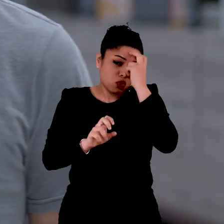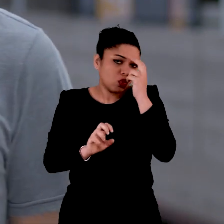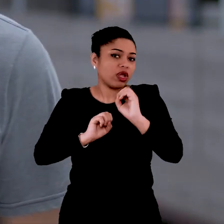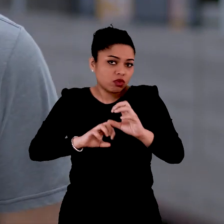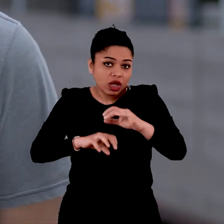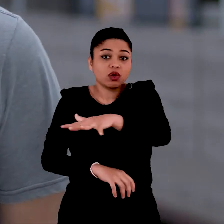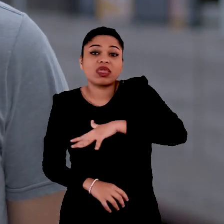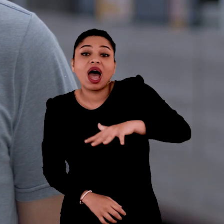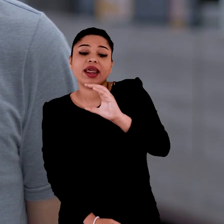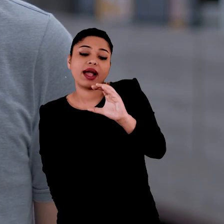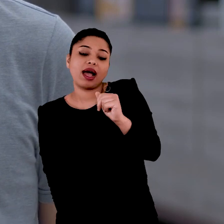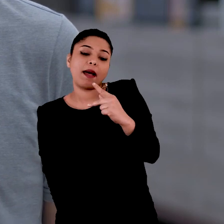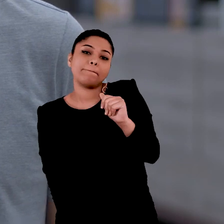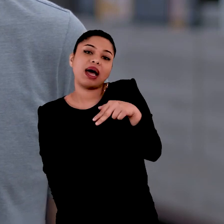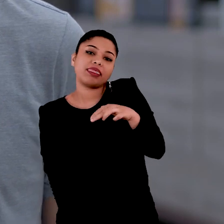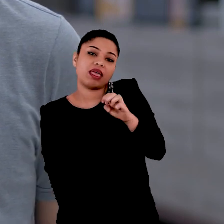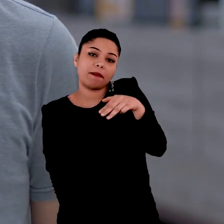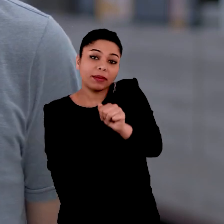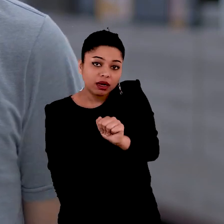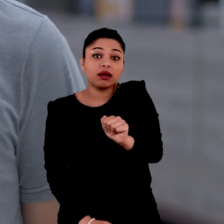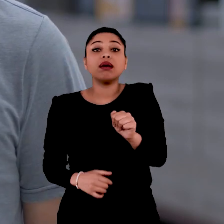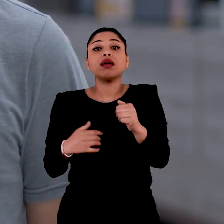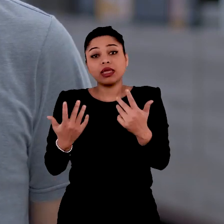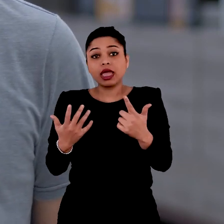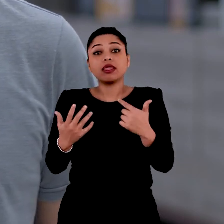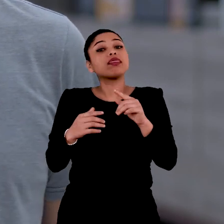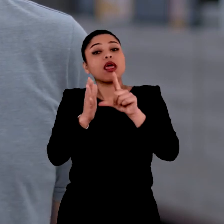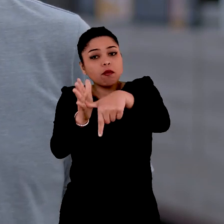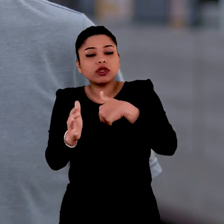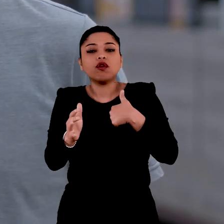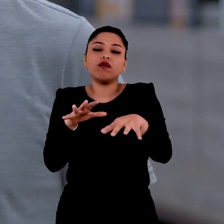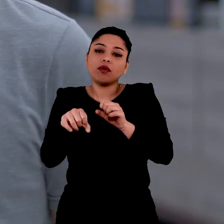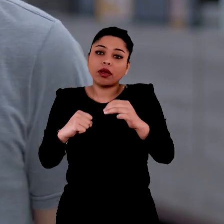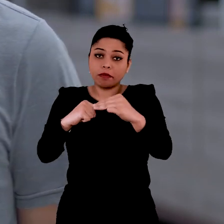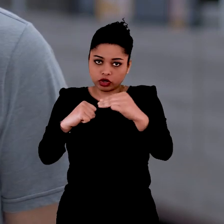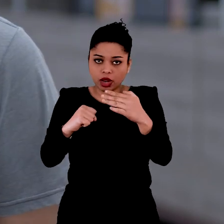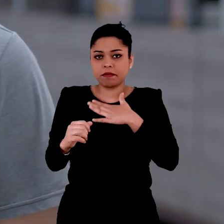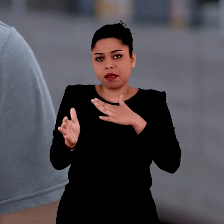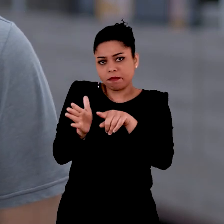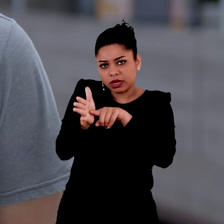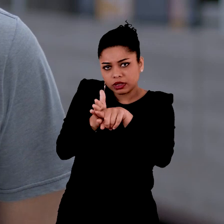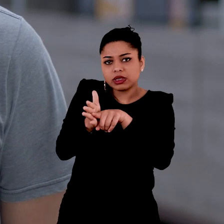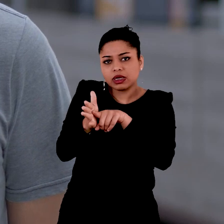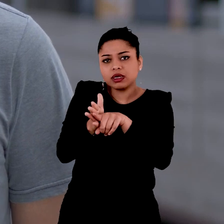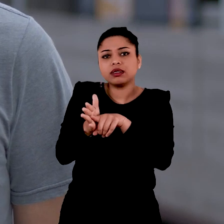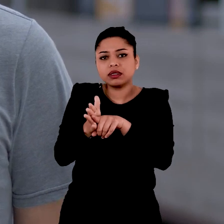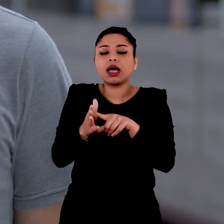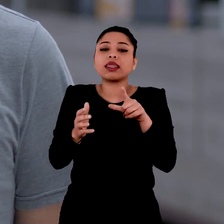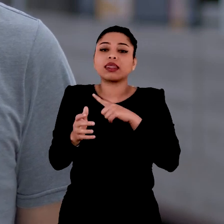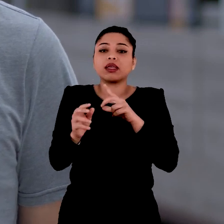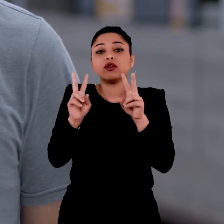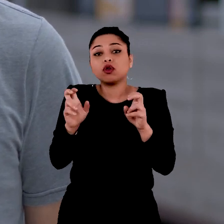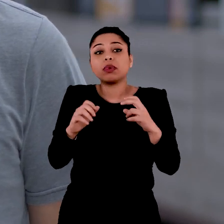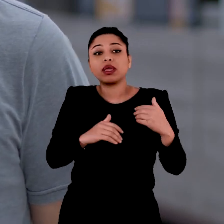à evolução urbana das áreas centrais do Rio de Janeiro. Depois disso, fiz uma atuação também em arquiteturas efêmeras dos grandes eventos que